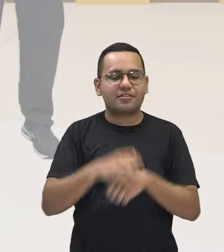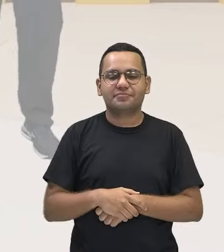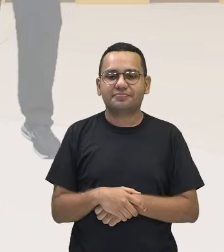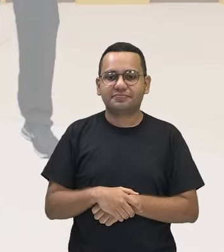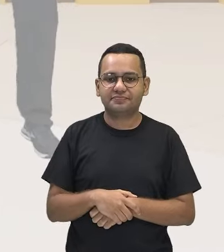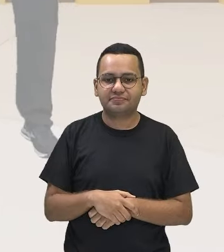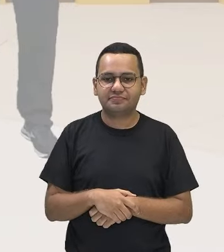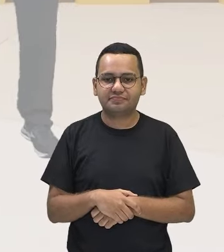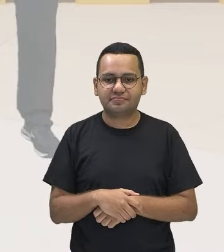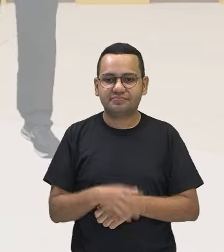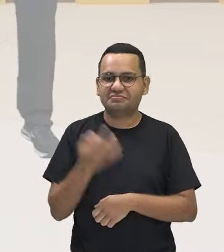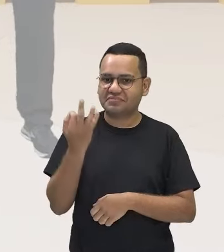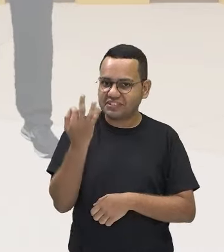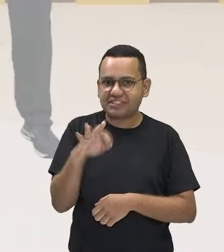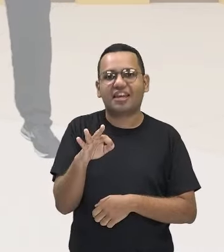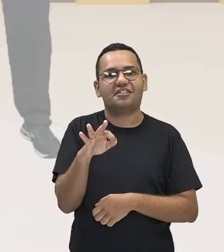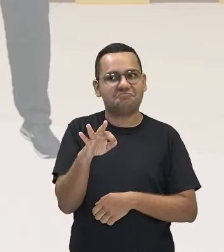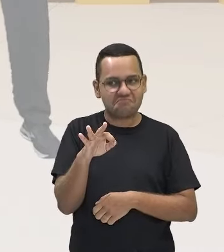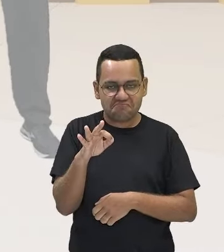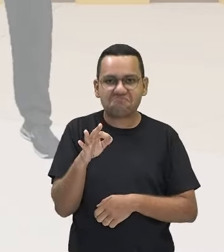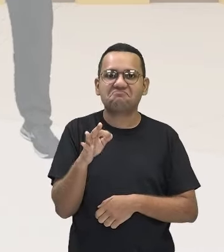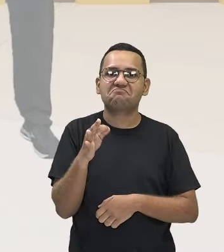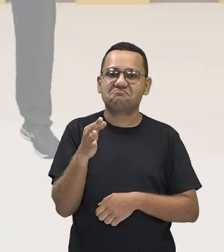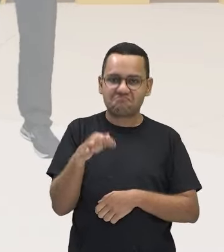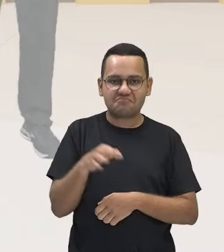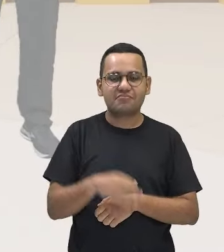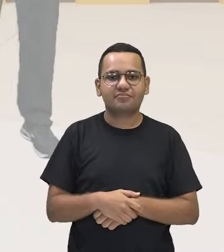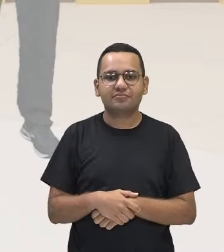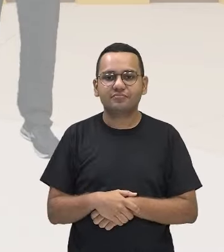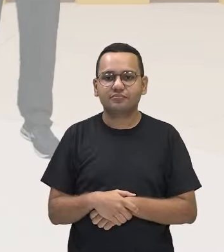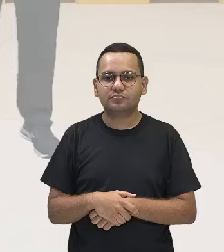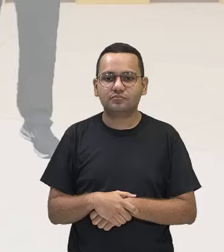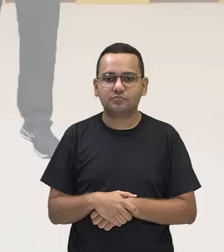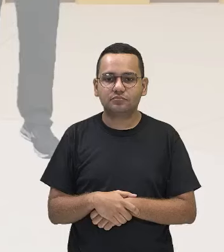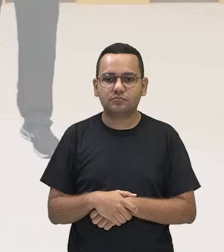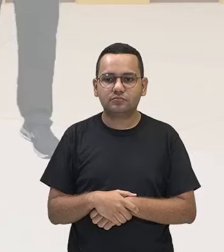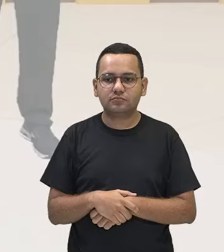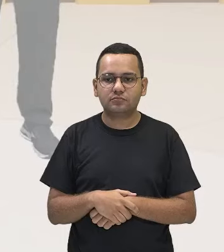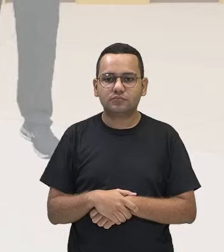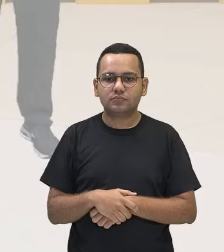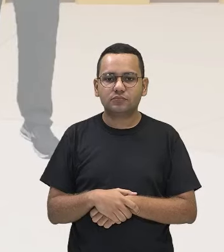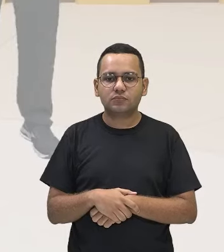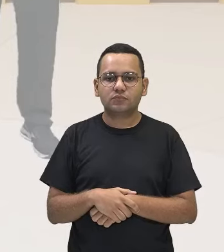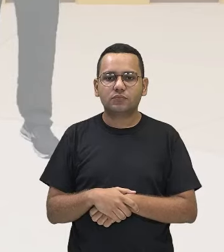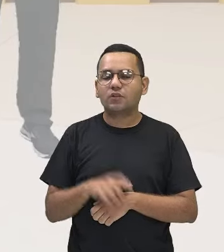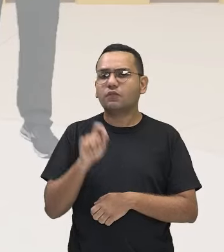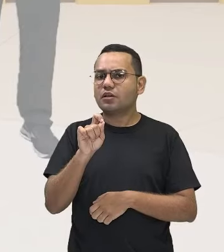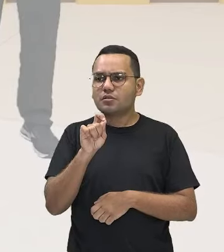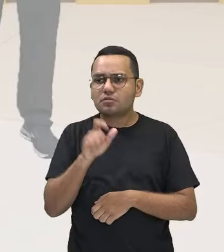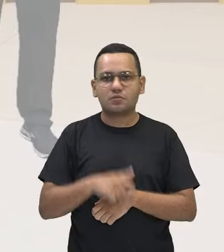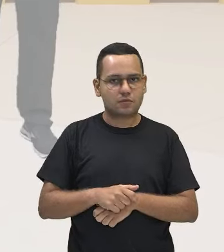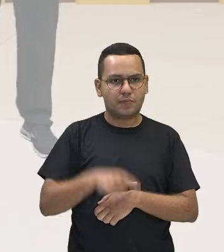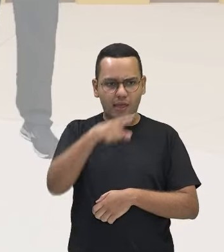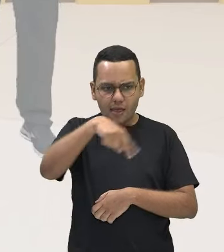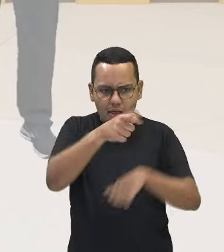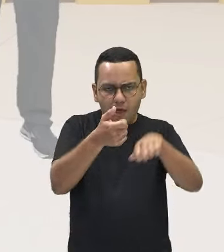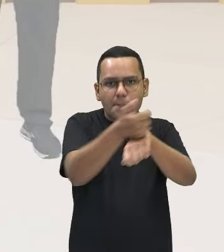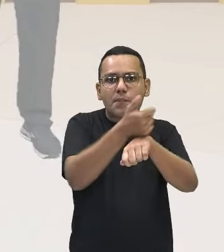Marcos. Certamente muito bem posicionada aí. Eles estão levando a nossa mão de obra artística de